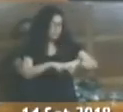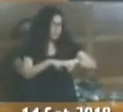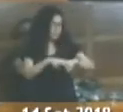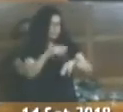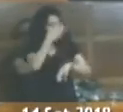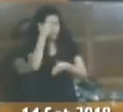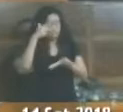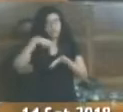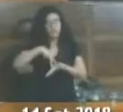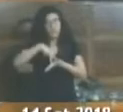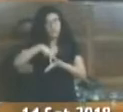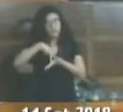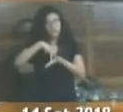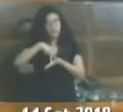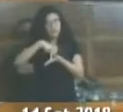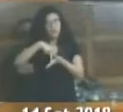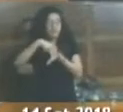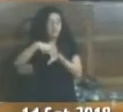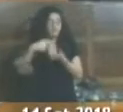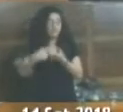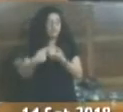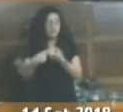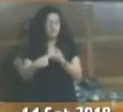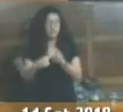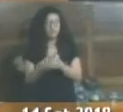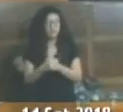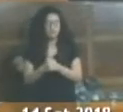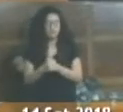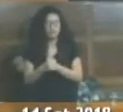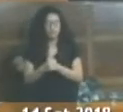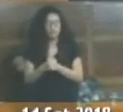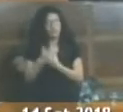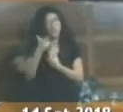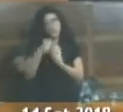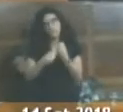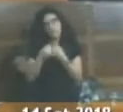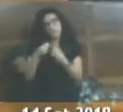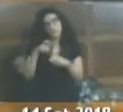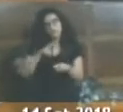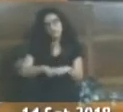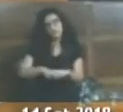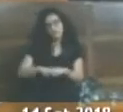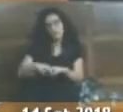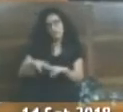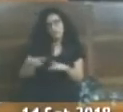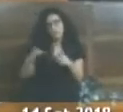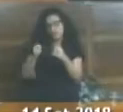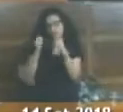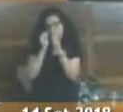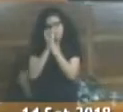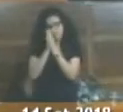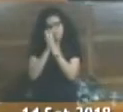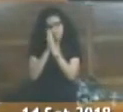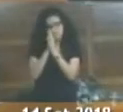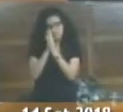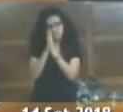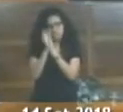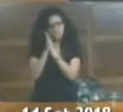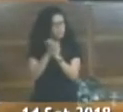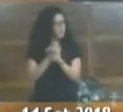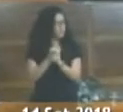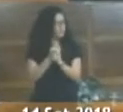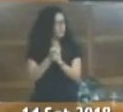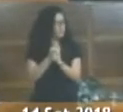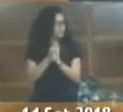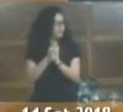vão em pé do barco por causa que não tem como ir sentado por causa que é tudo lotado.